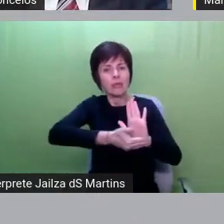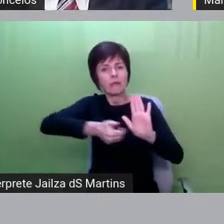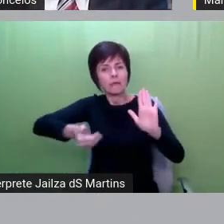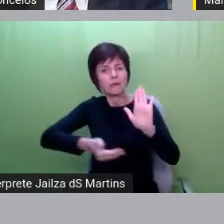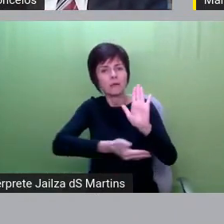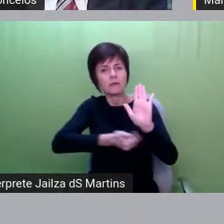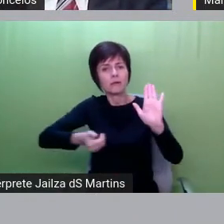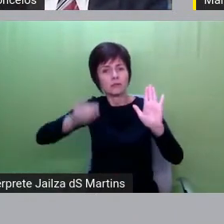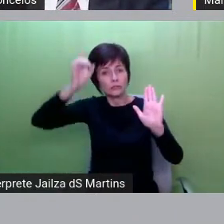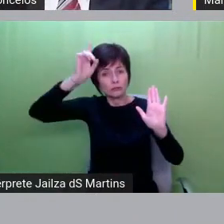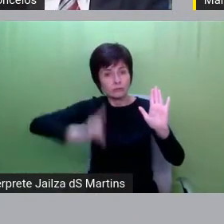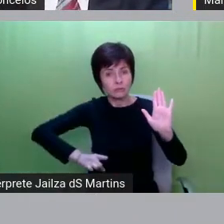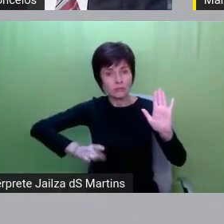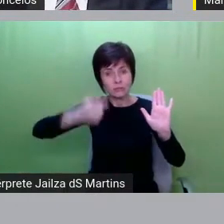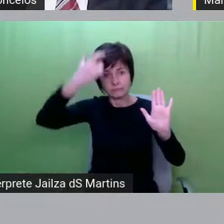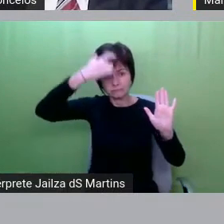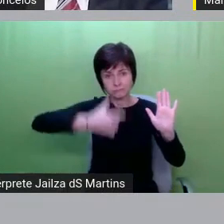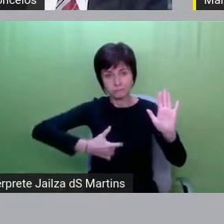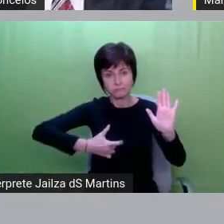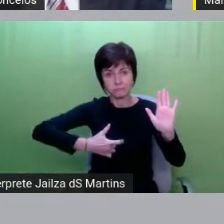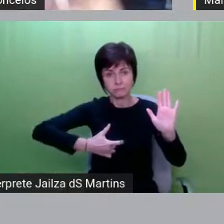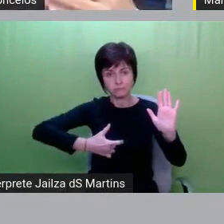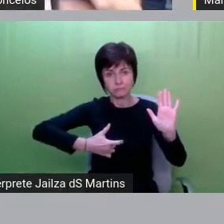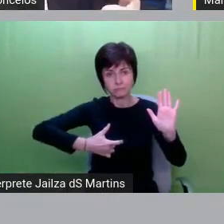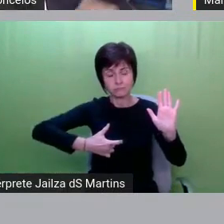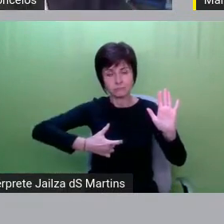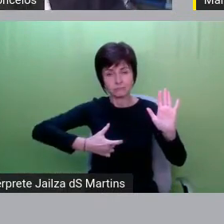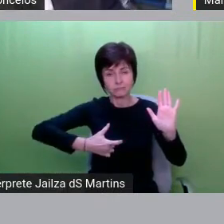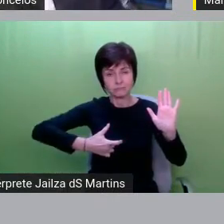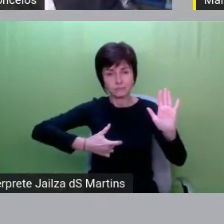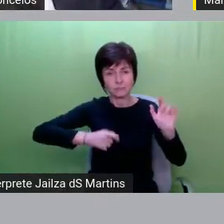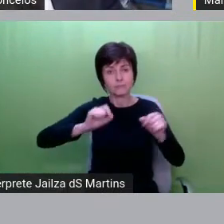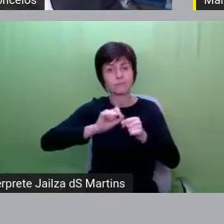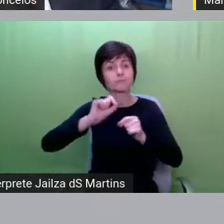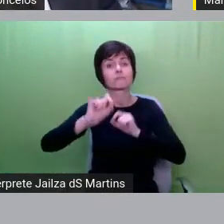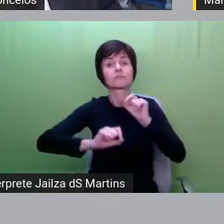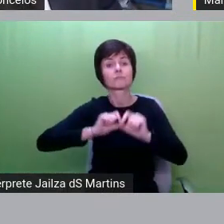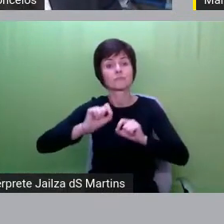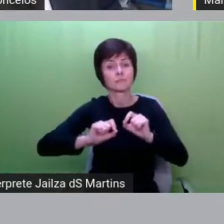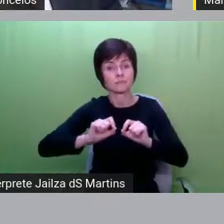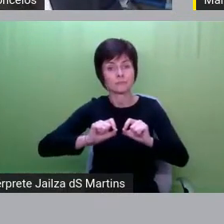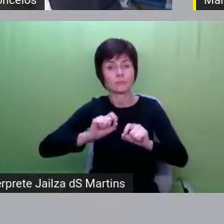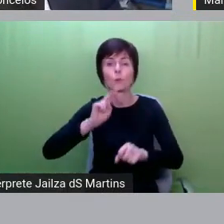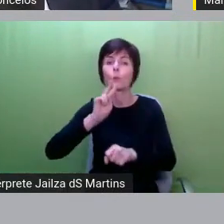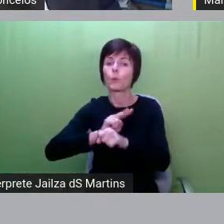do Instituto Econômico que promove essa